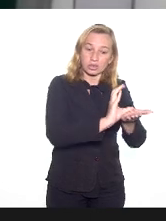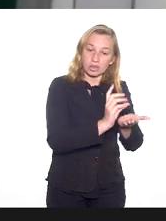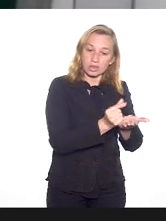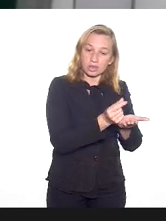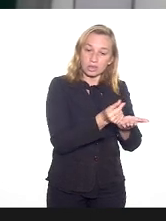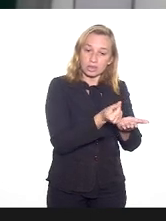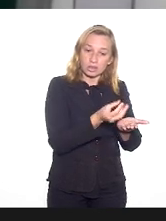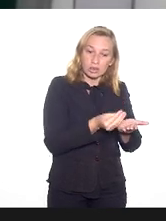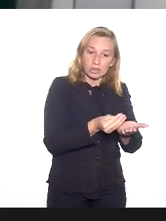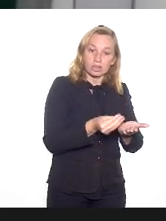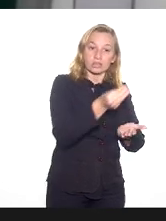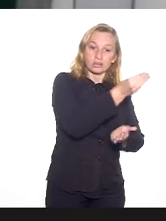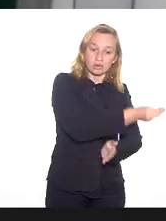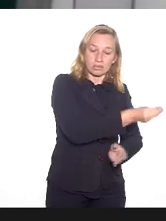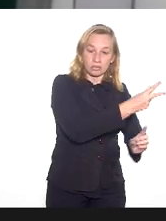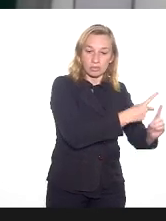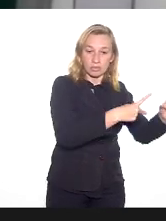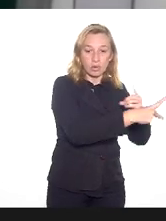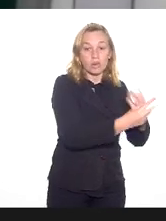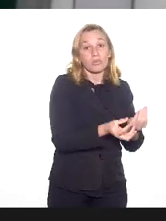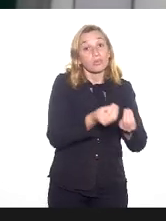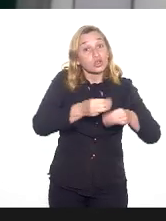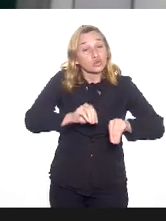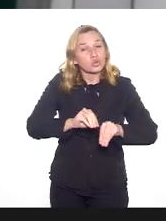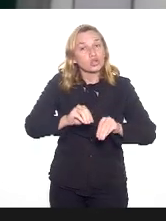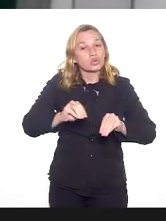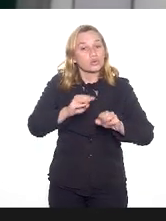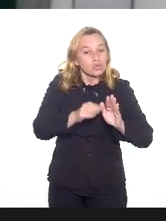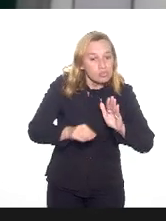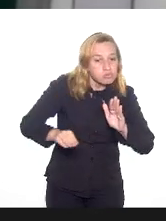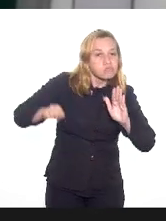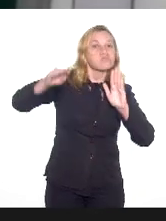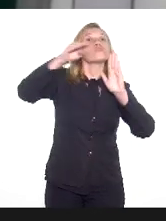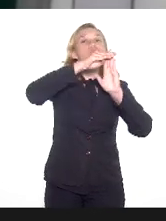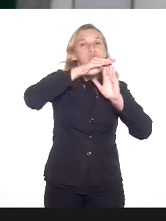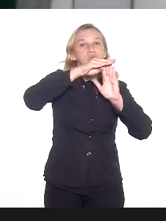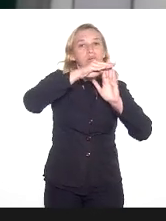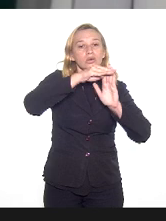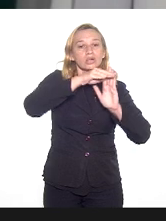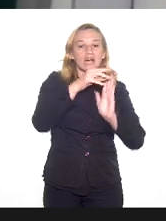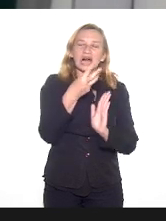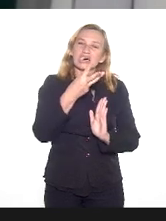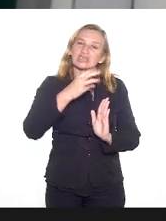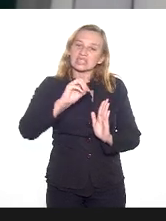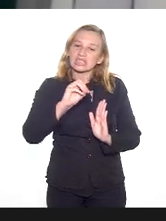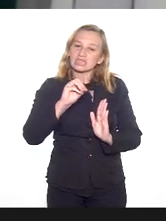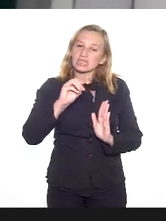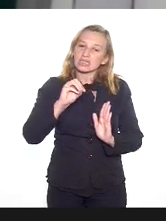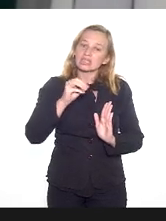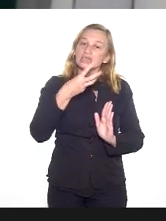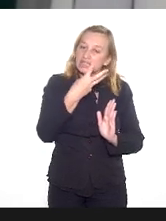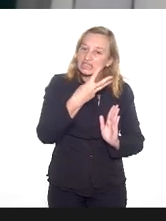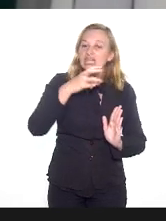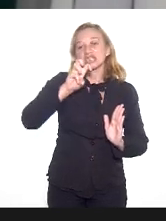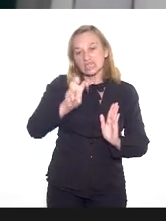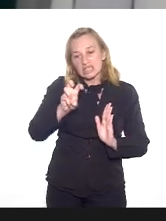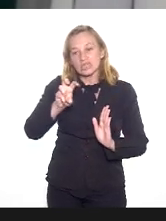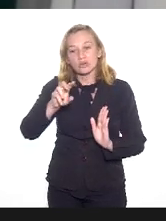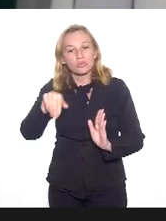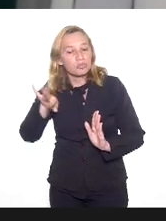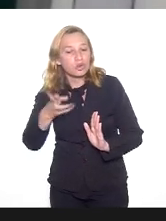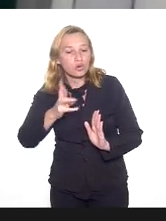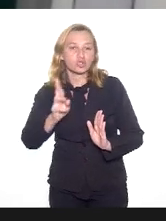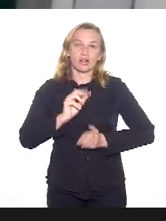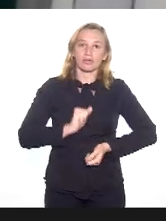acaba tendo um prejuízo total superior a 35 bilhões